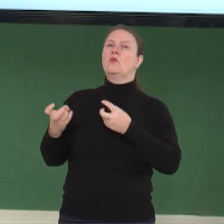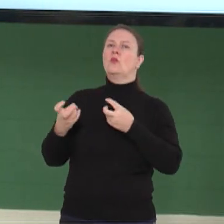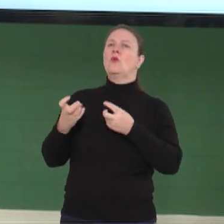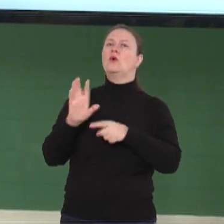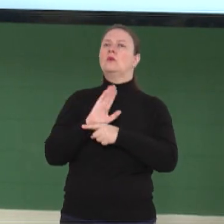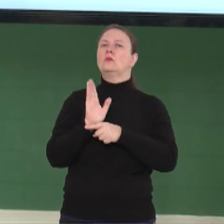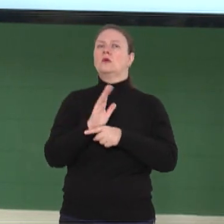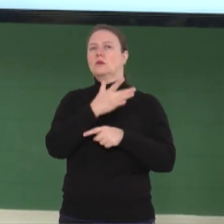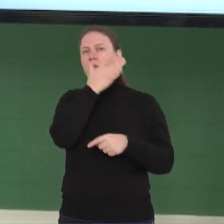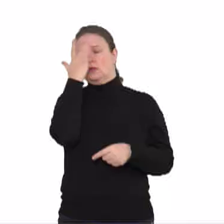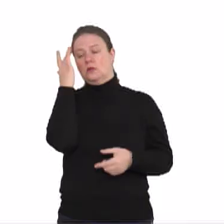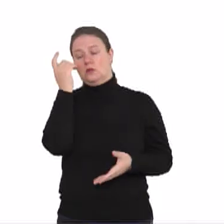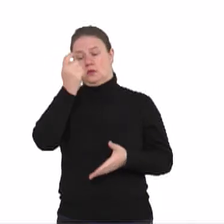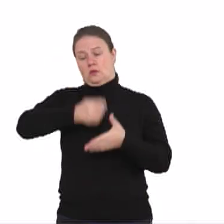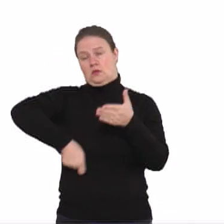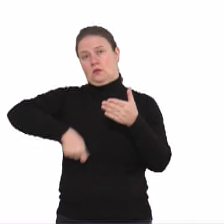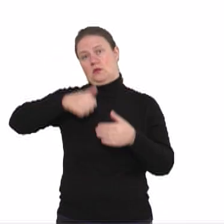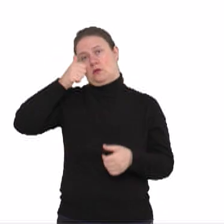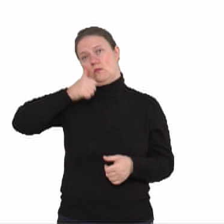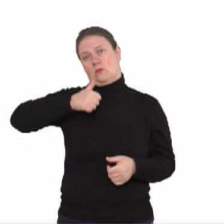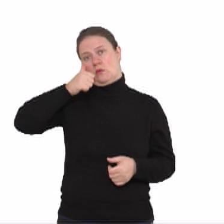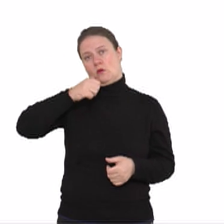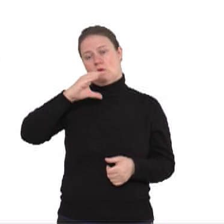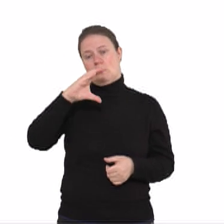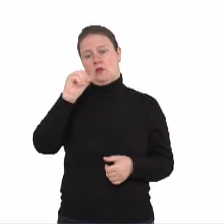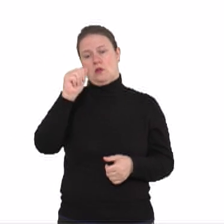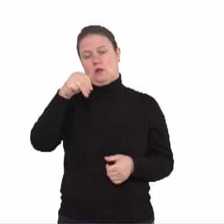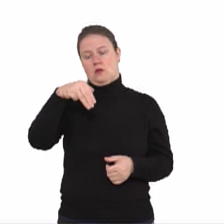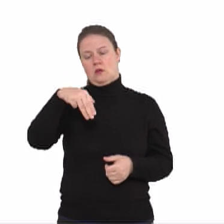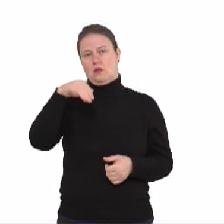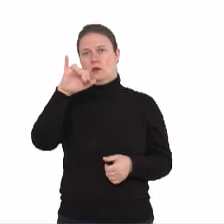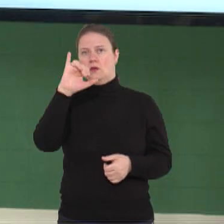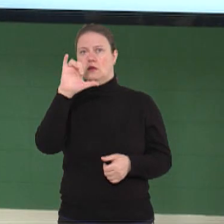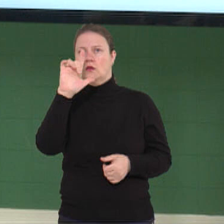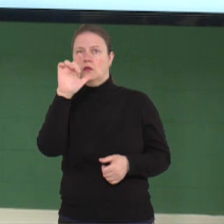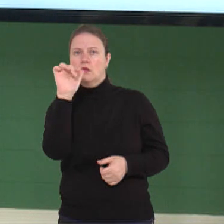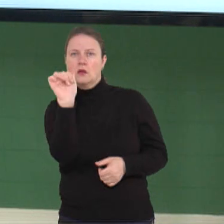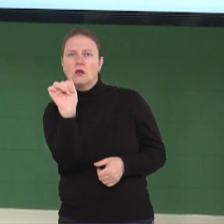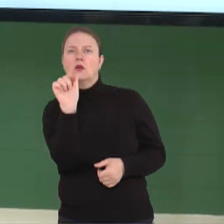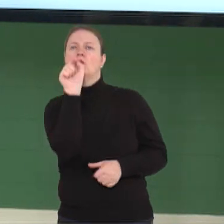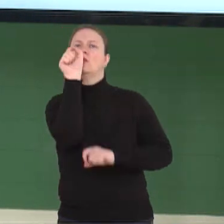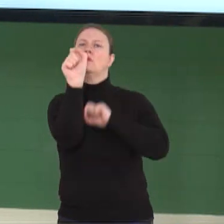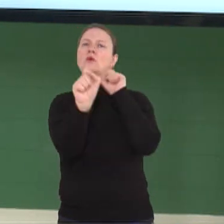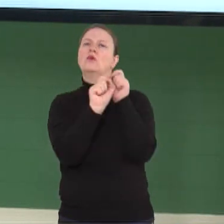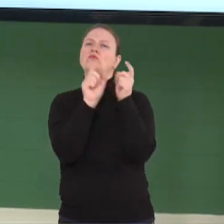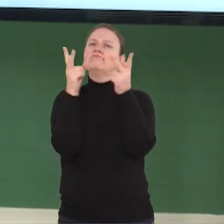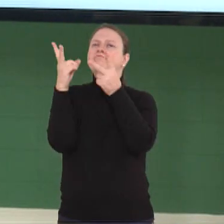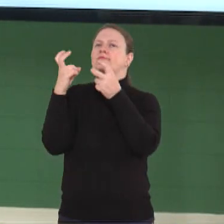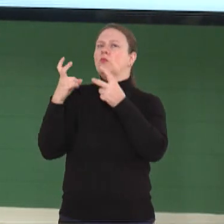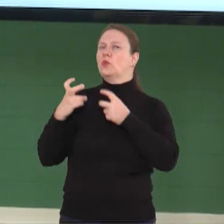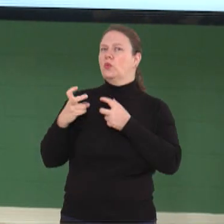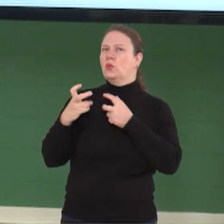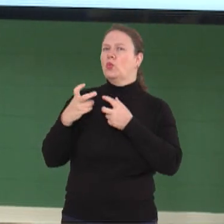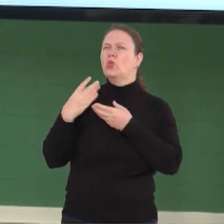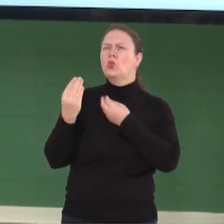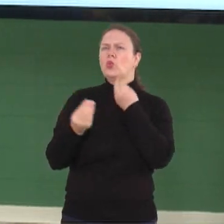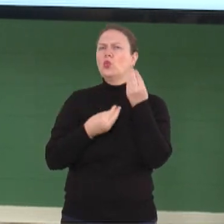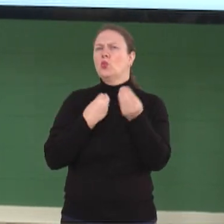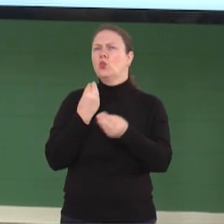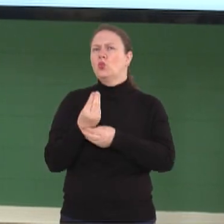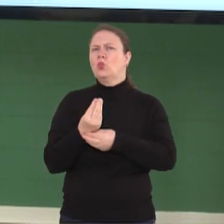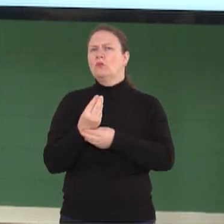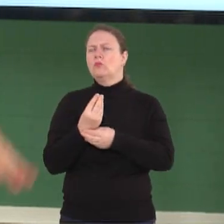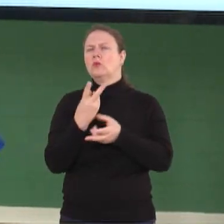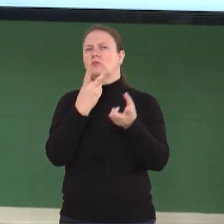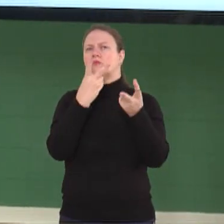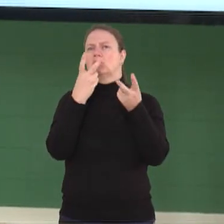que quem assina é a Camila. Então eu e você precisamos olhar como leitores e pessoas que estão analisando esse gênero,